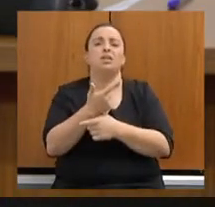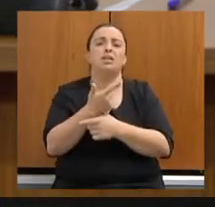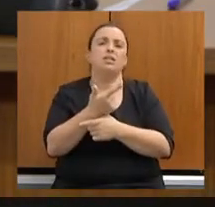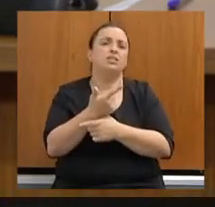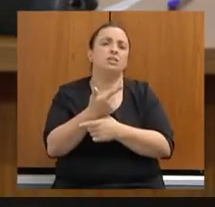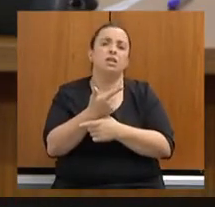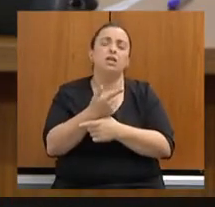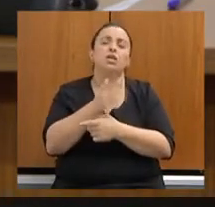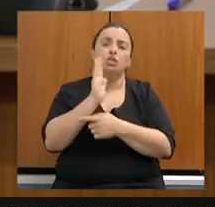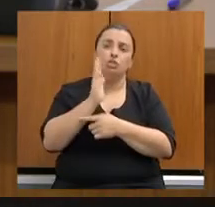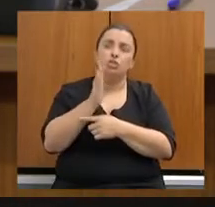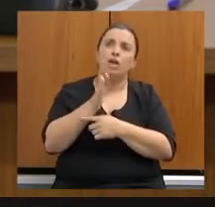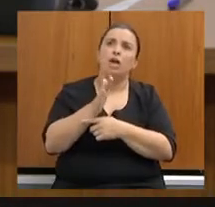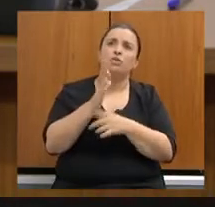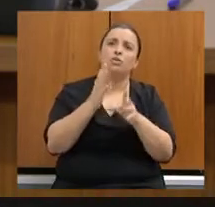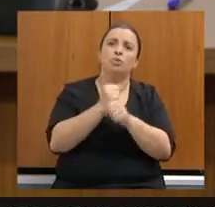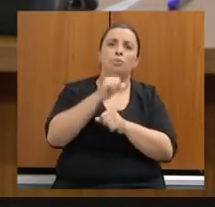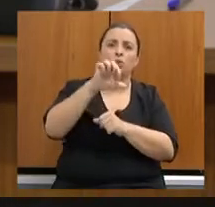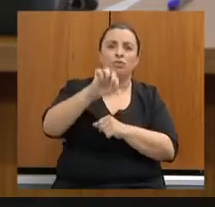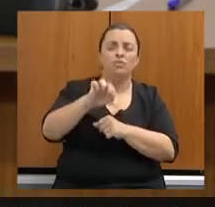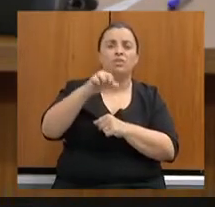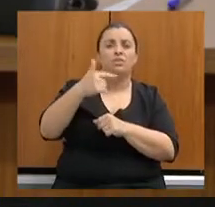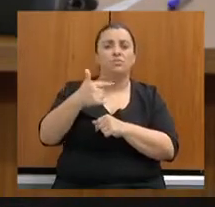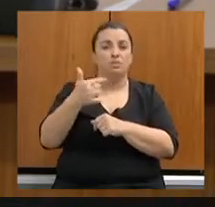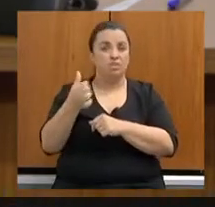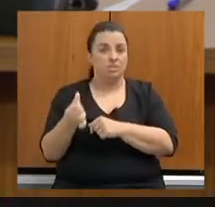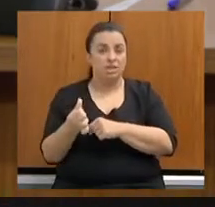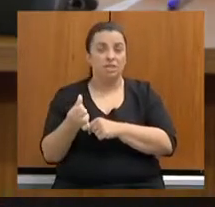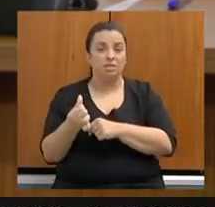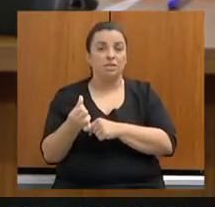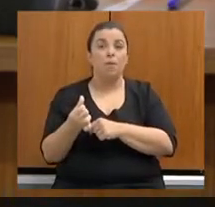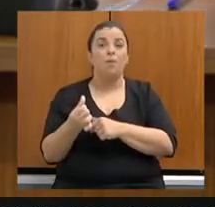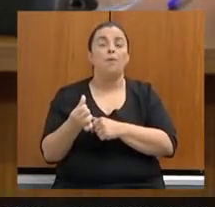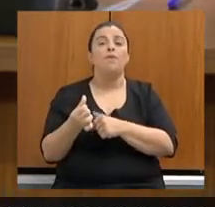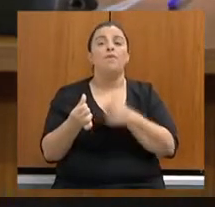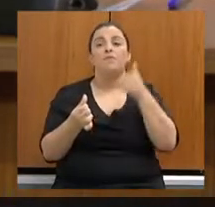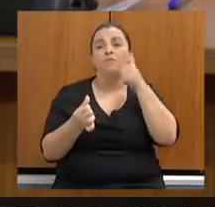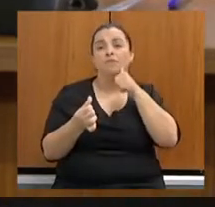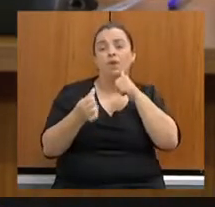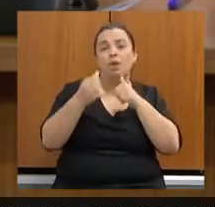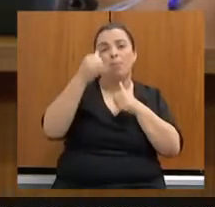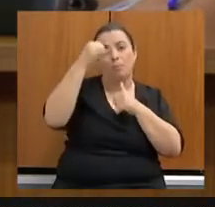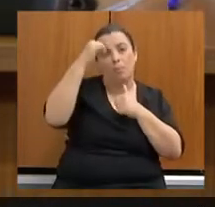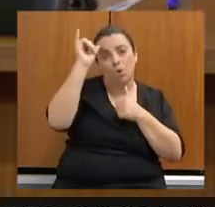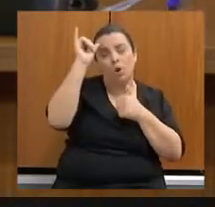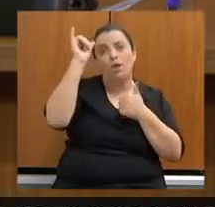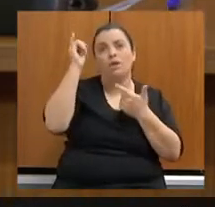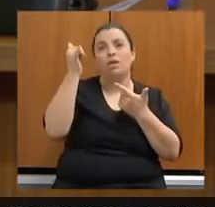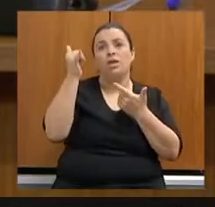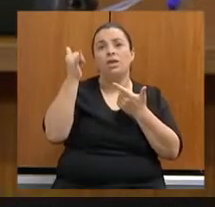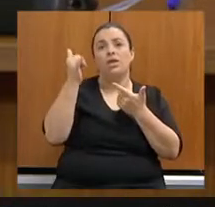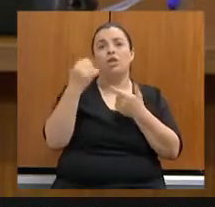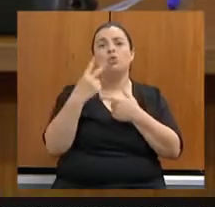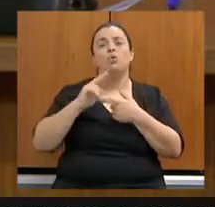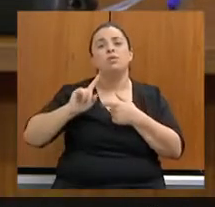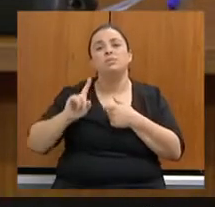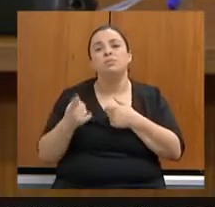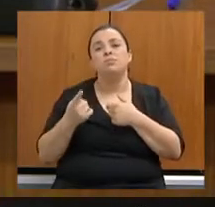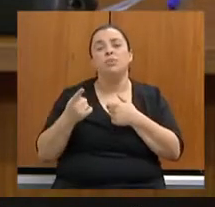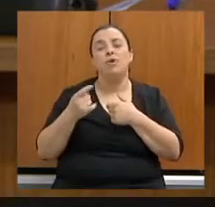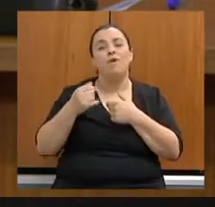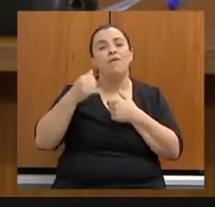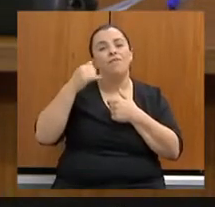vacinadas 926 é mil fêmeas bovinas e quase duas mil fêmeas por